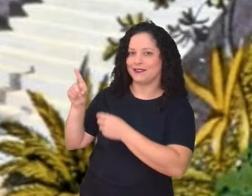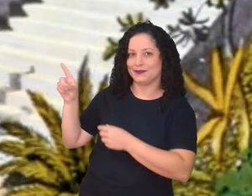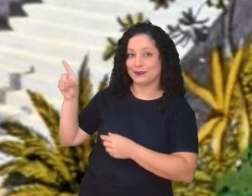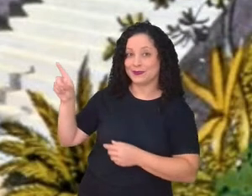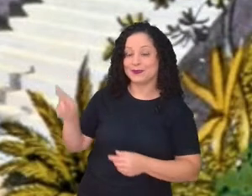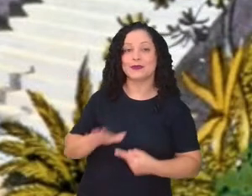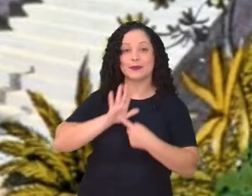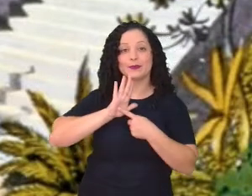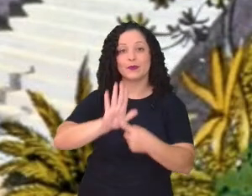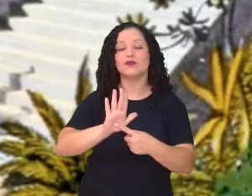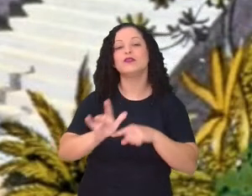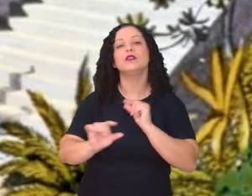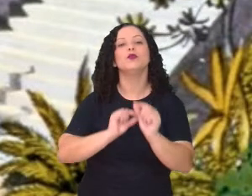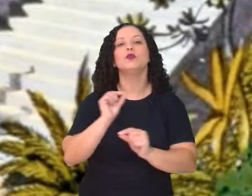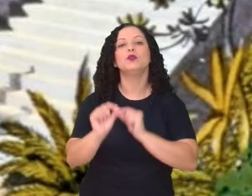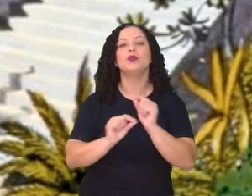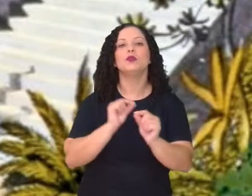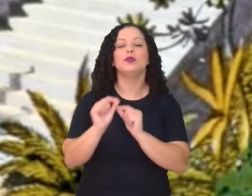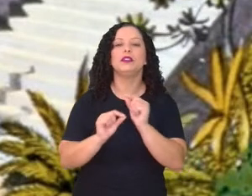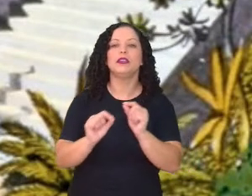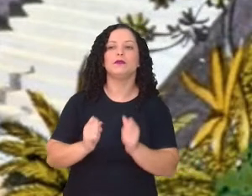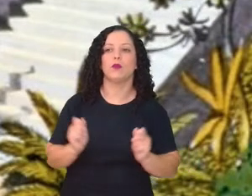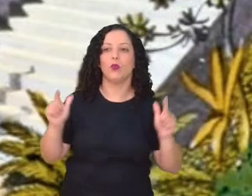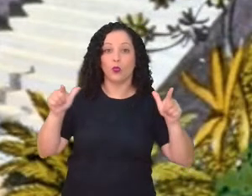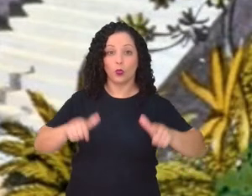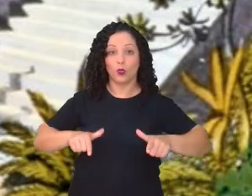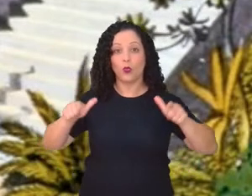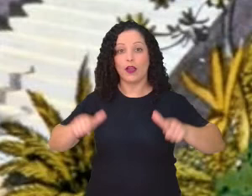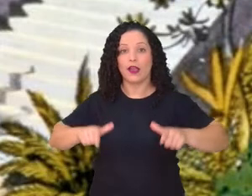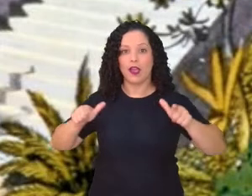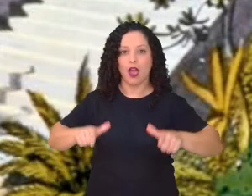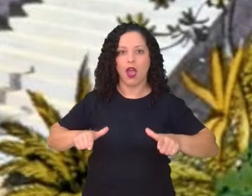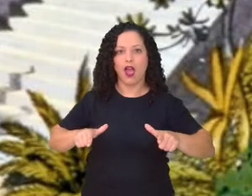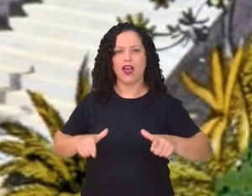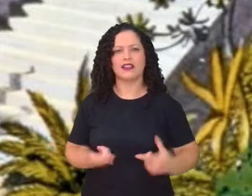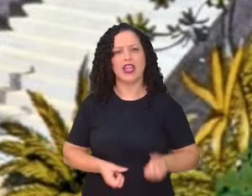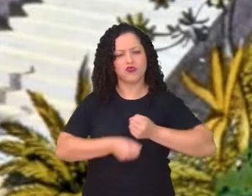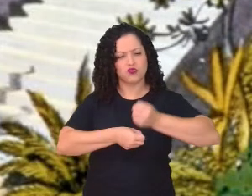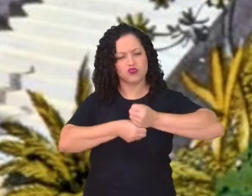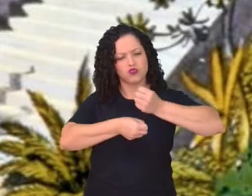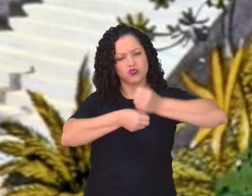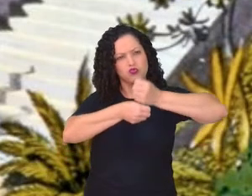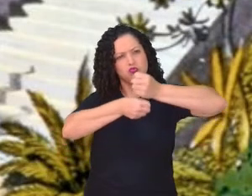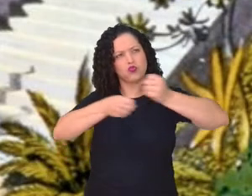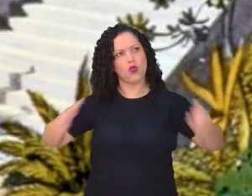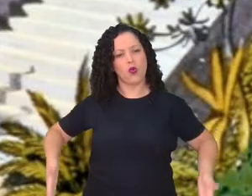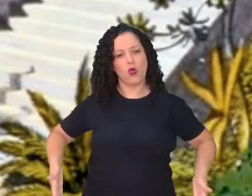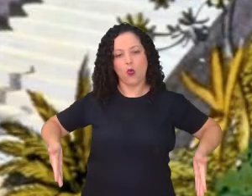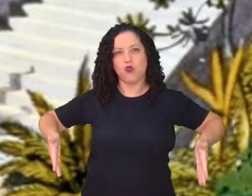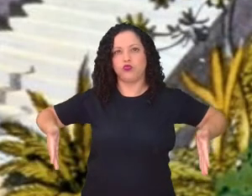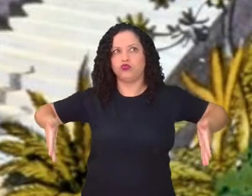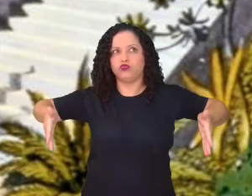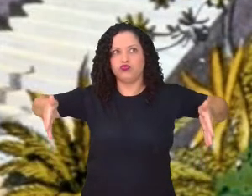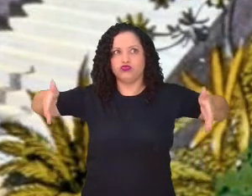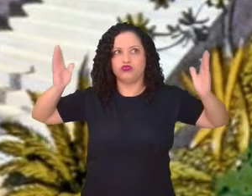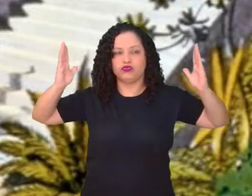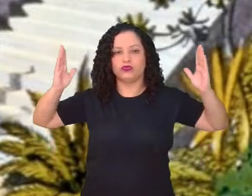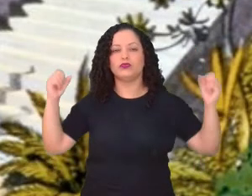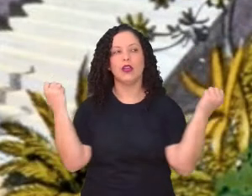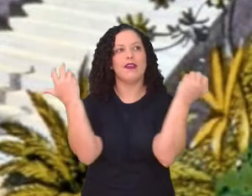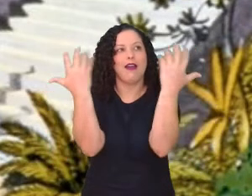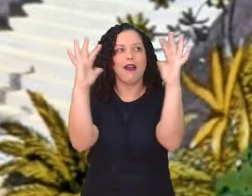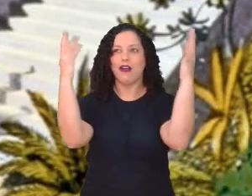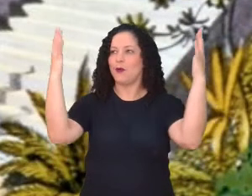mostrando aí a imagem de um local, né, muito bem construído, né, muito bem arborizado, né,